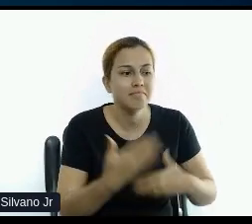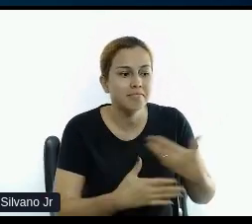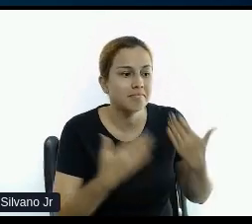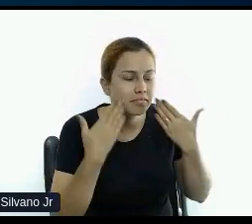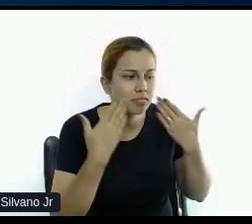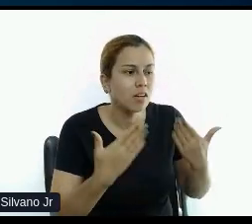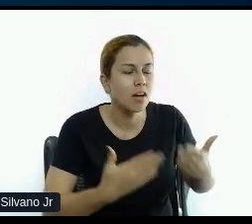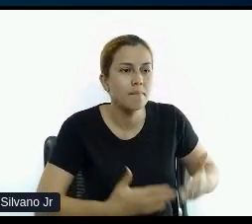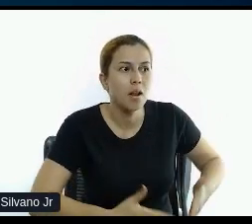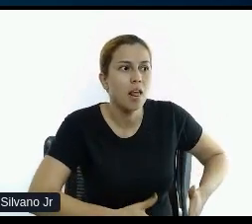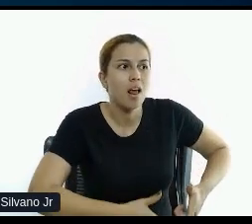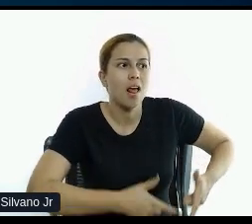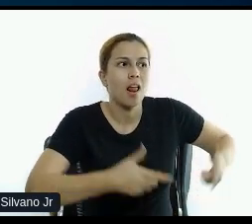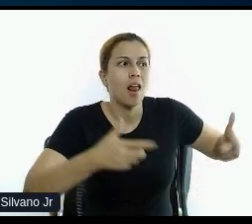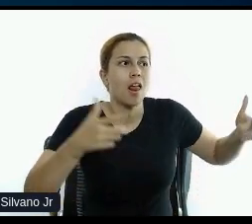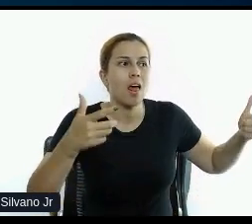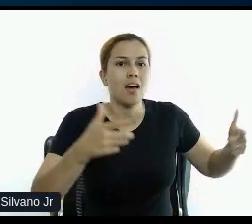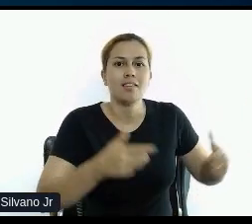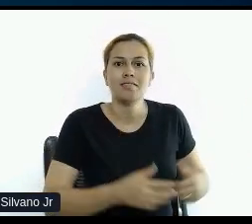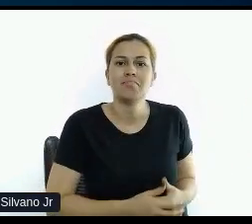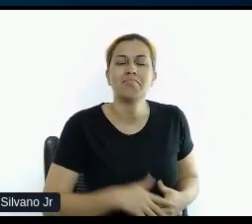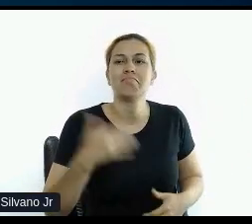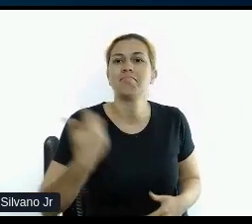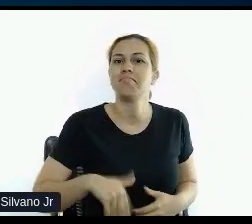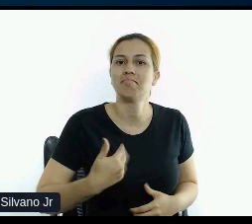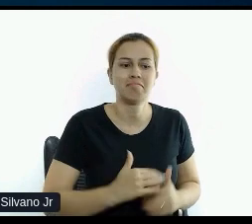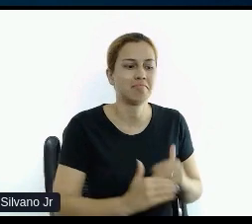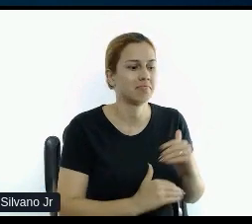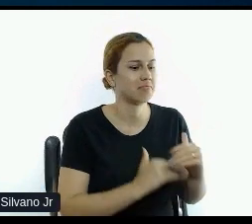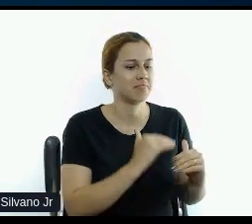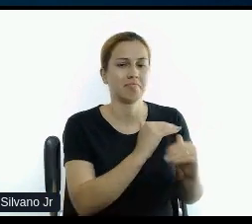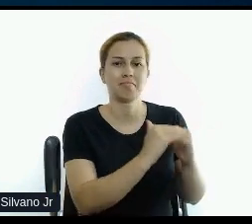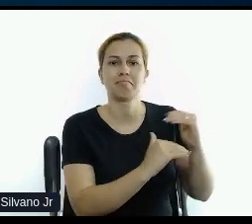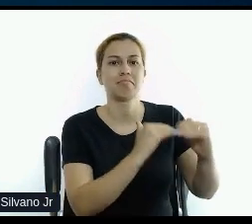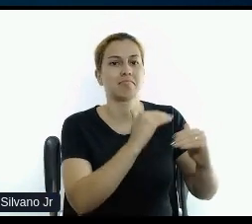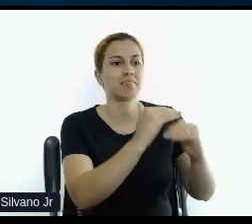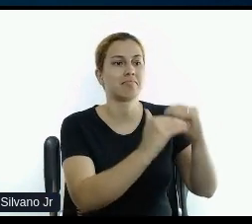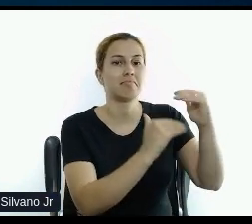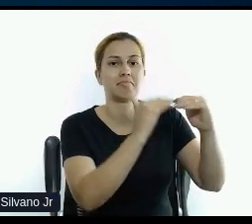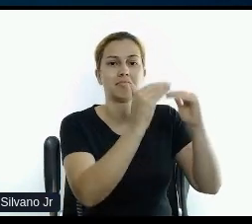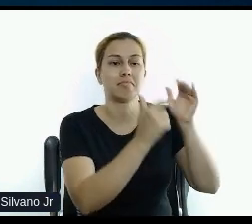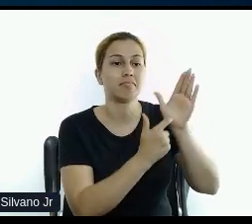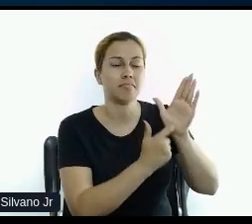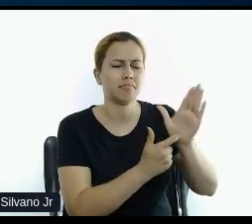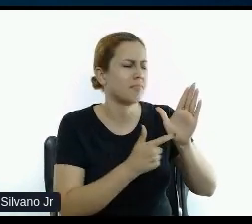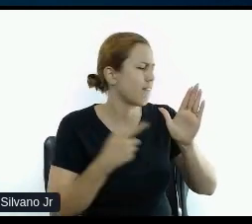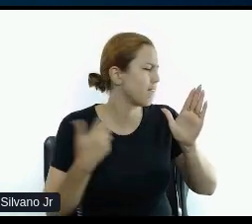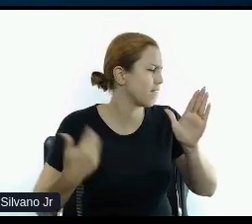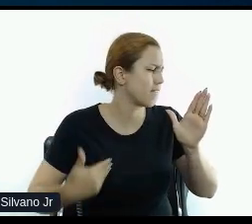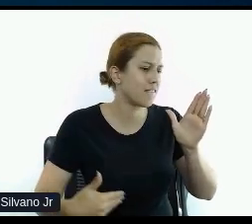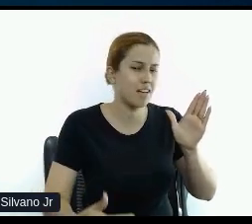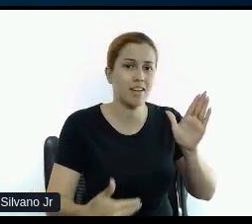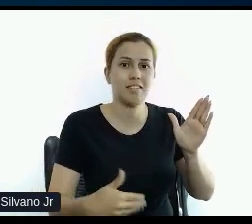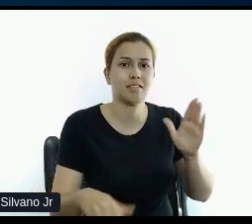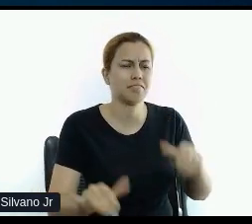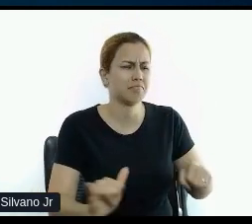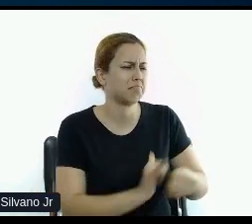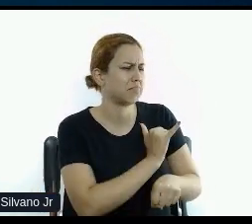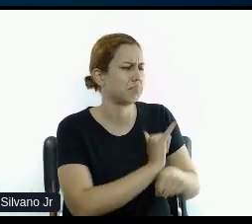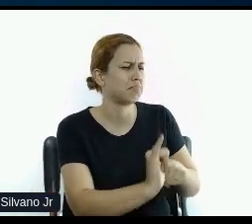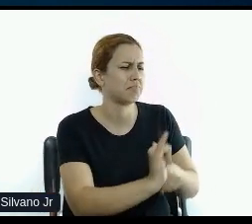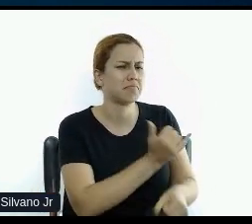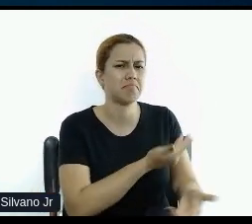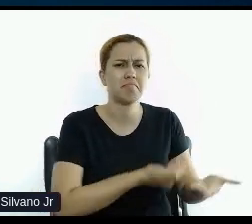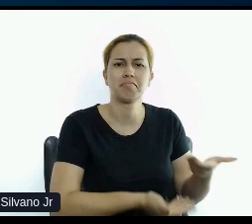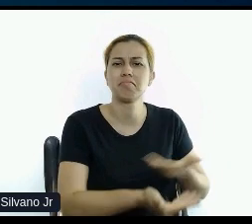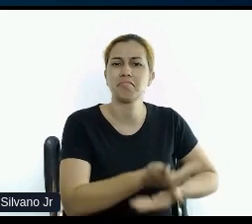evolução do GPT-3 e do 3.5, ele traz uma série de recursos sofisticados de como nós